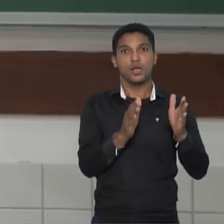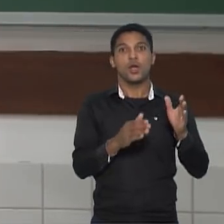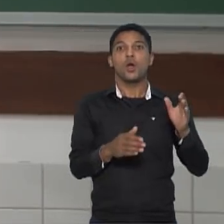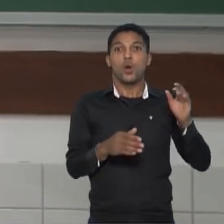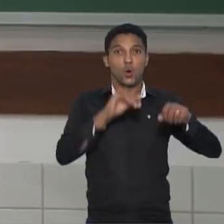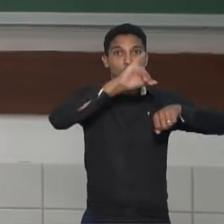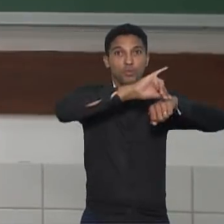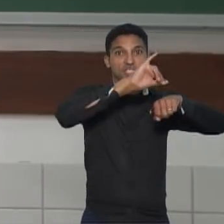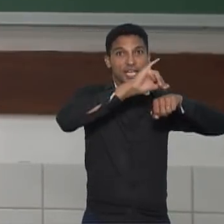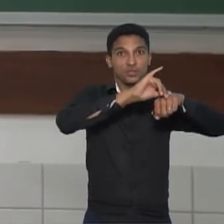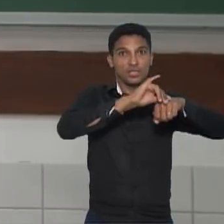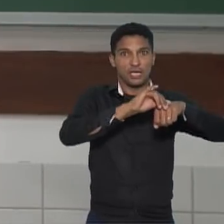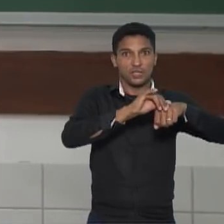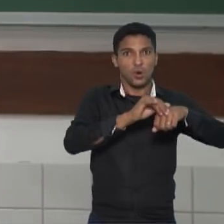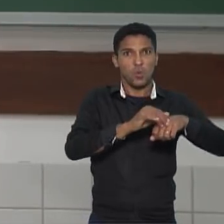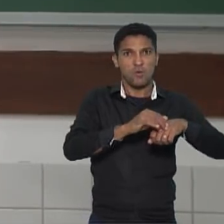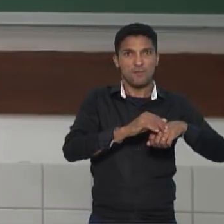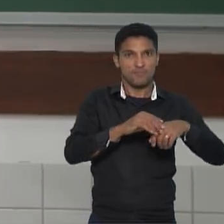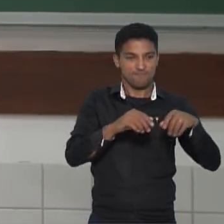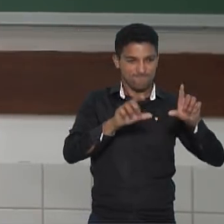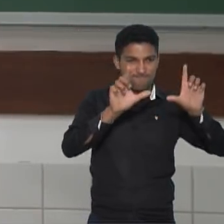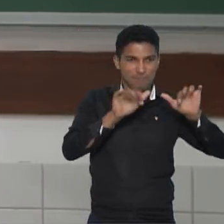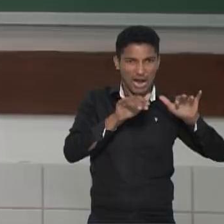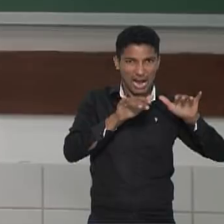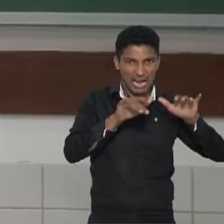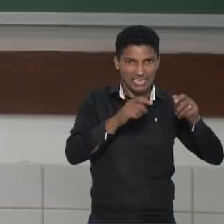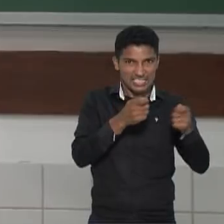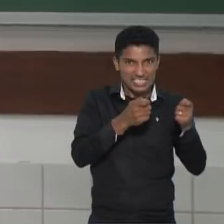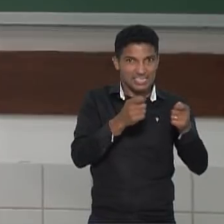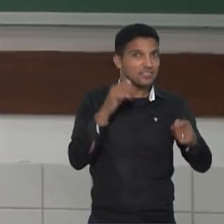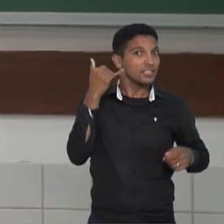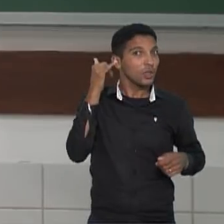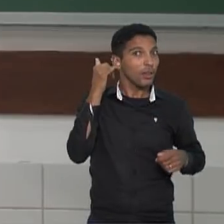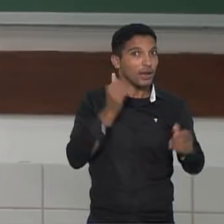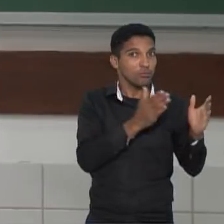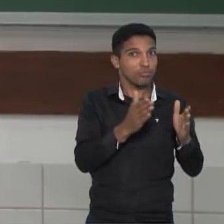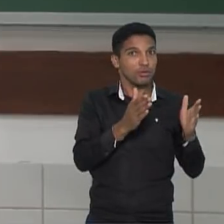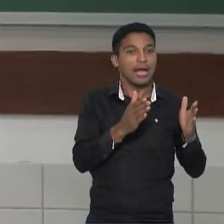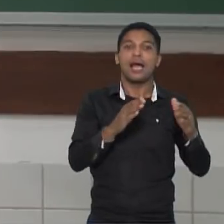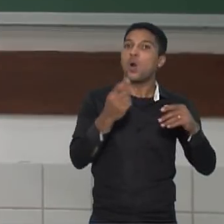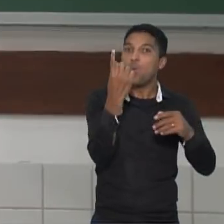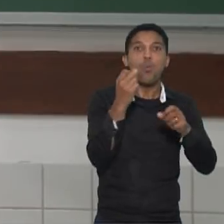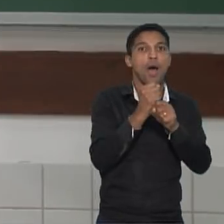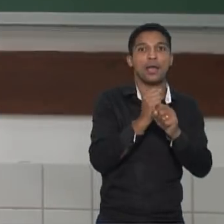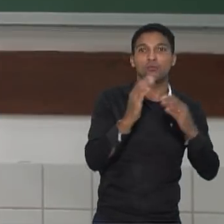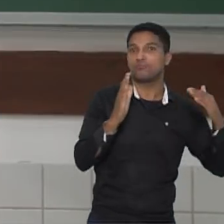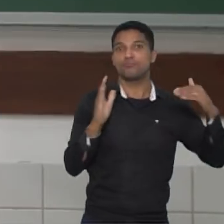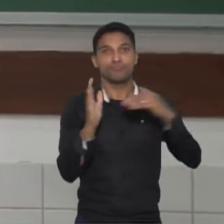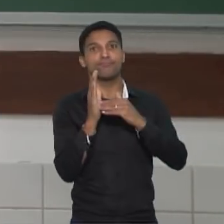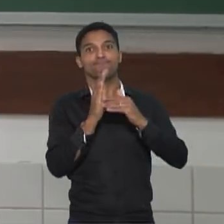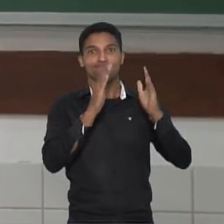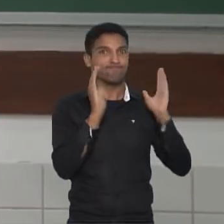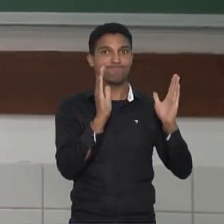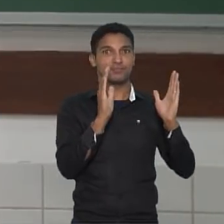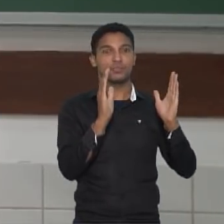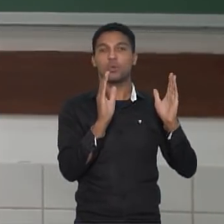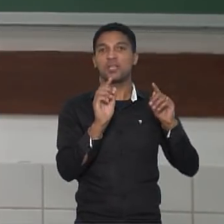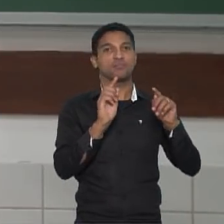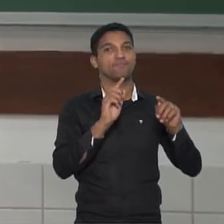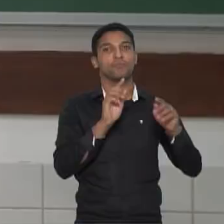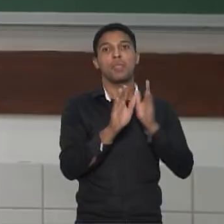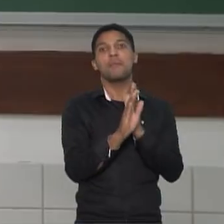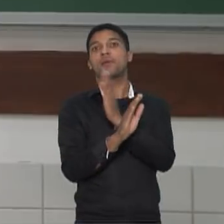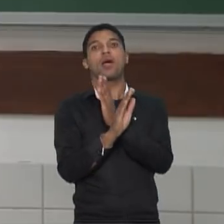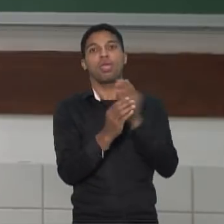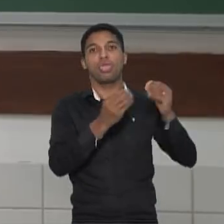funcionar conforme era, e o outro que vão lançando muitos produtos. Então, voltando ao exemplo do